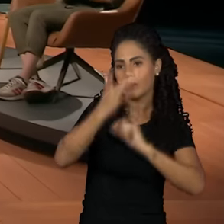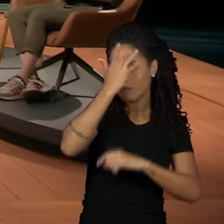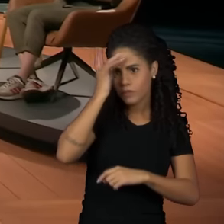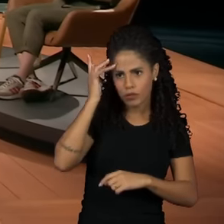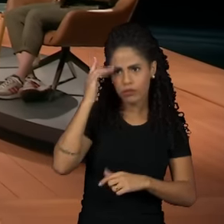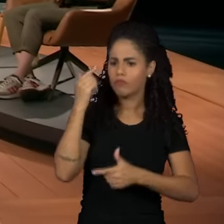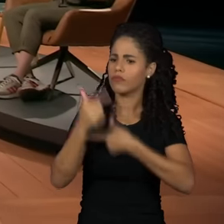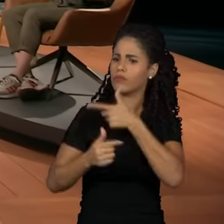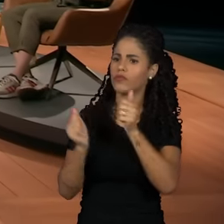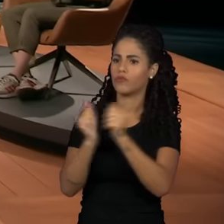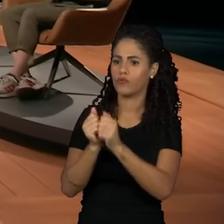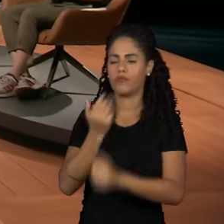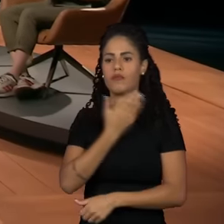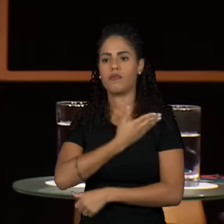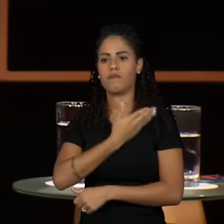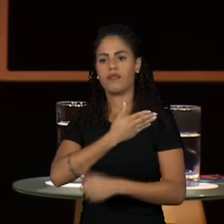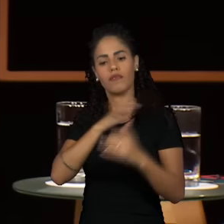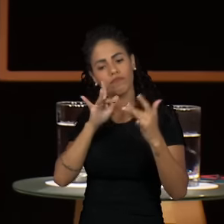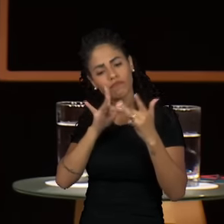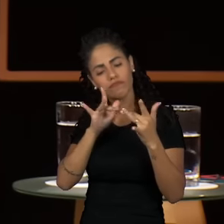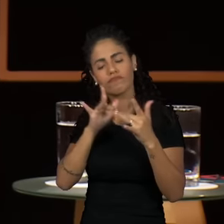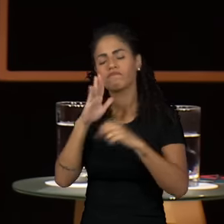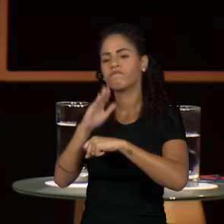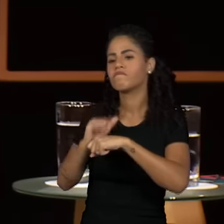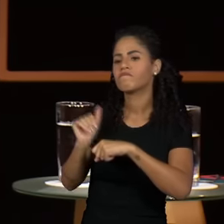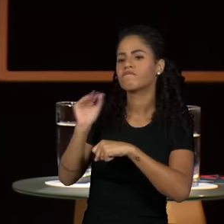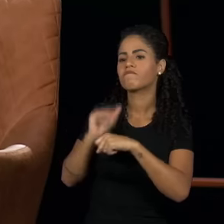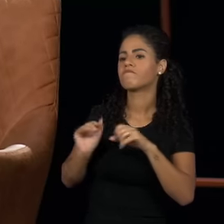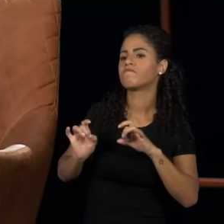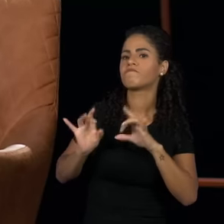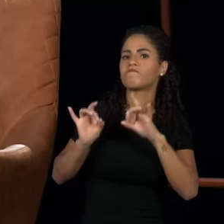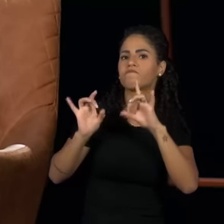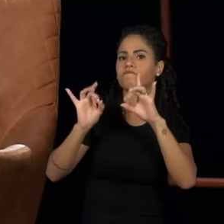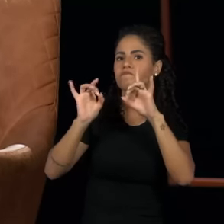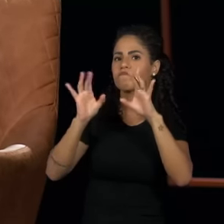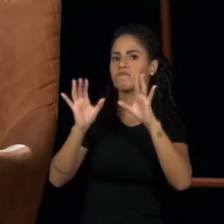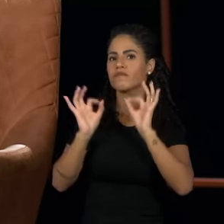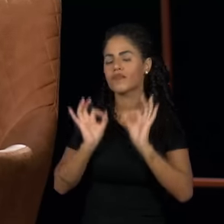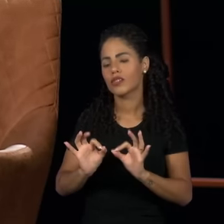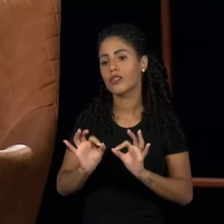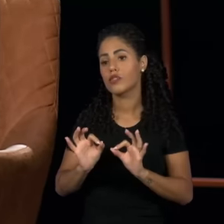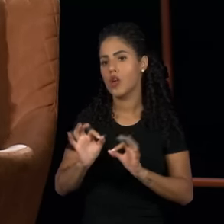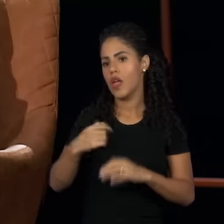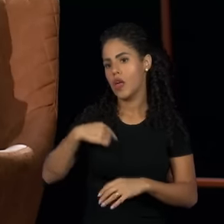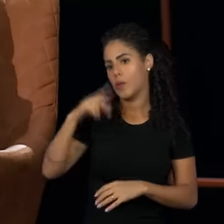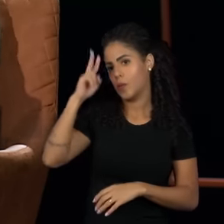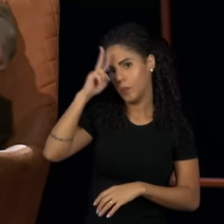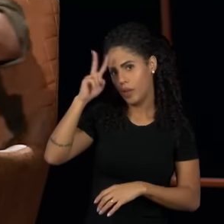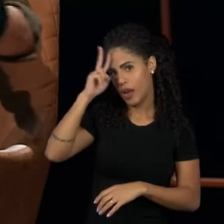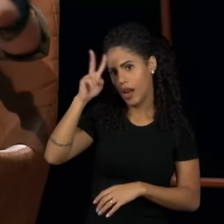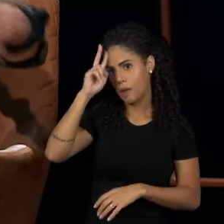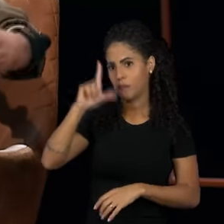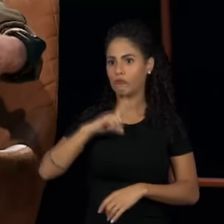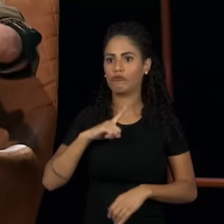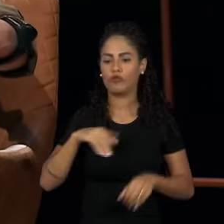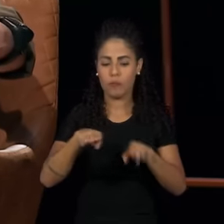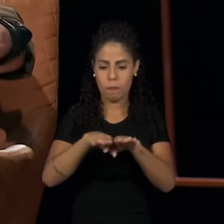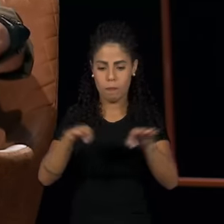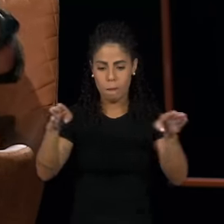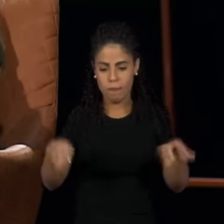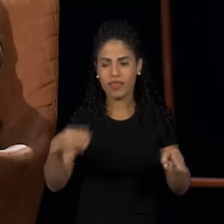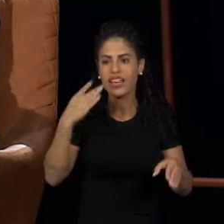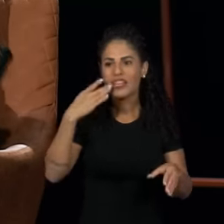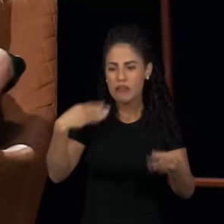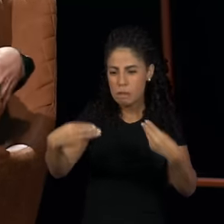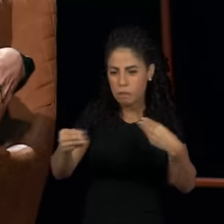volta, que é o afeto. A gente ensaiava em condições precárias. Eu me lembro que eu e Thelma, a gente tinha uma mesa de plástico para